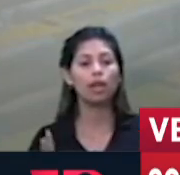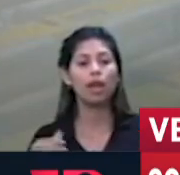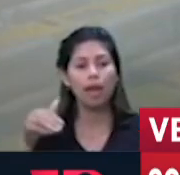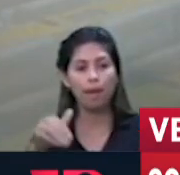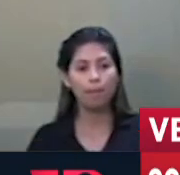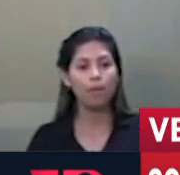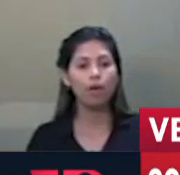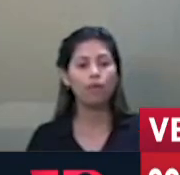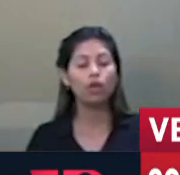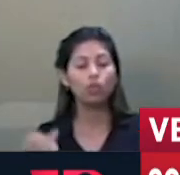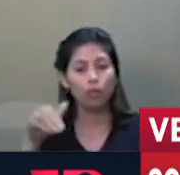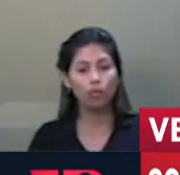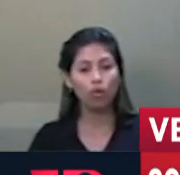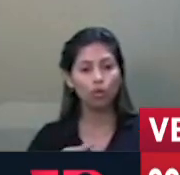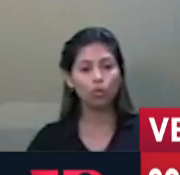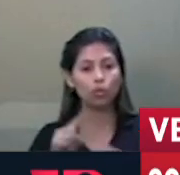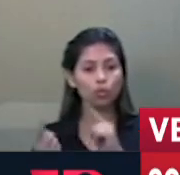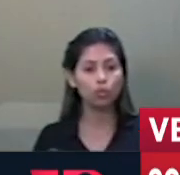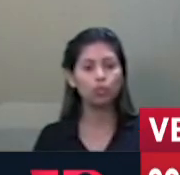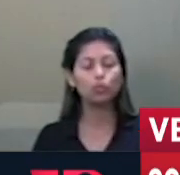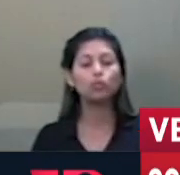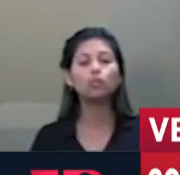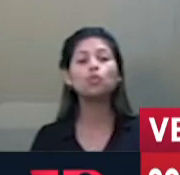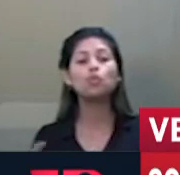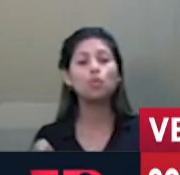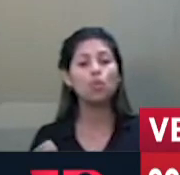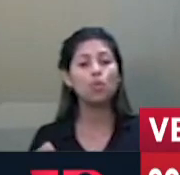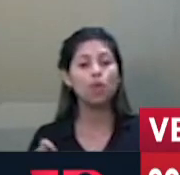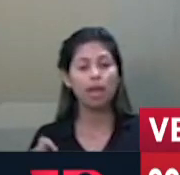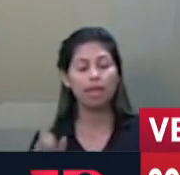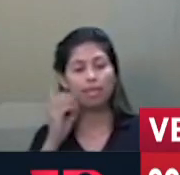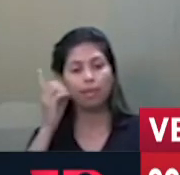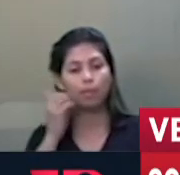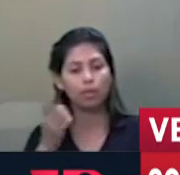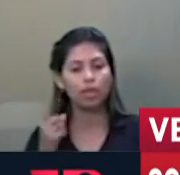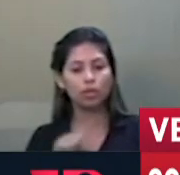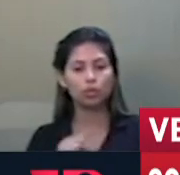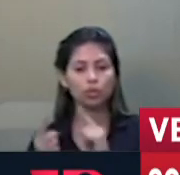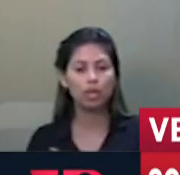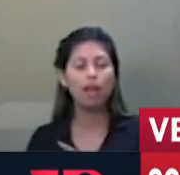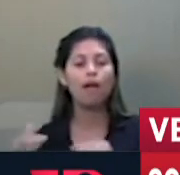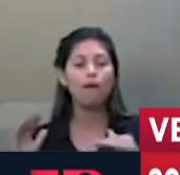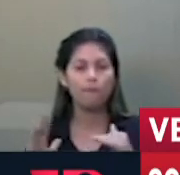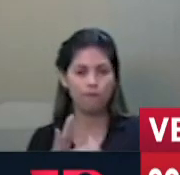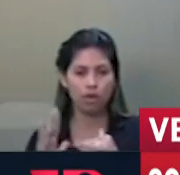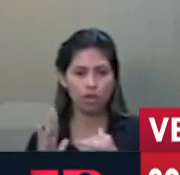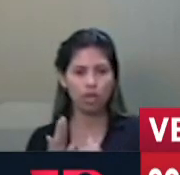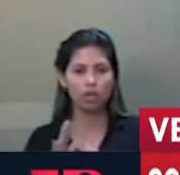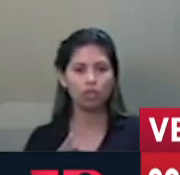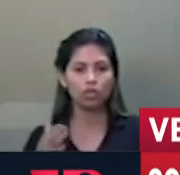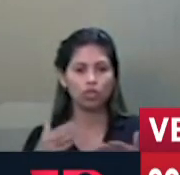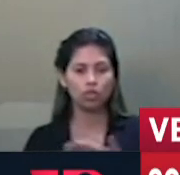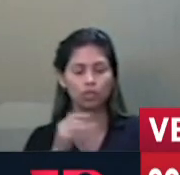projeto aprovado permite que o governo reduza os tributos sobre combustíveis sem a necessidade de compensar a perda de